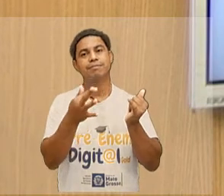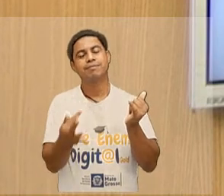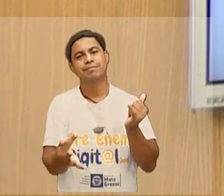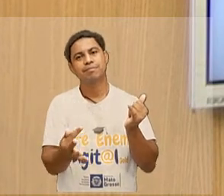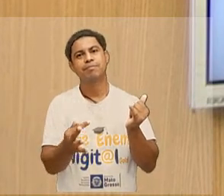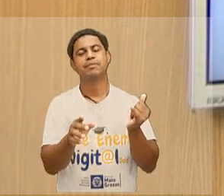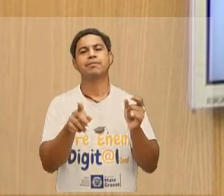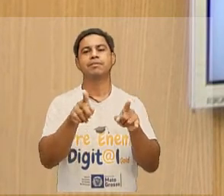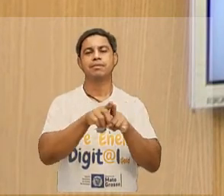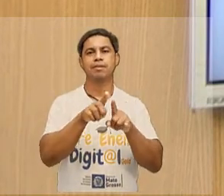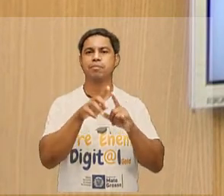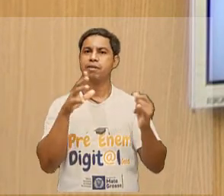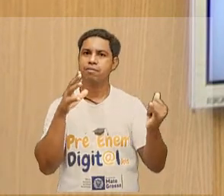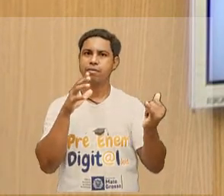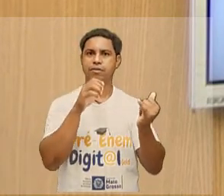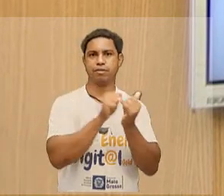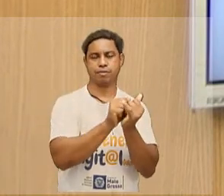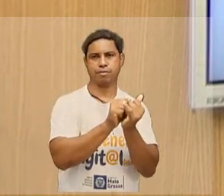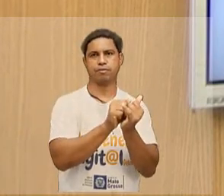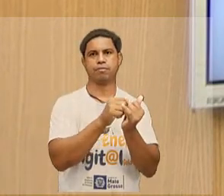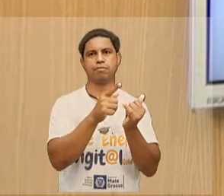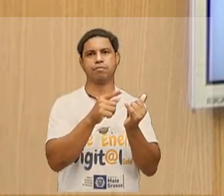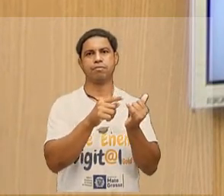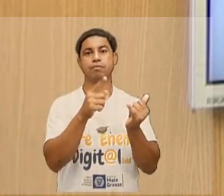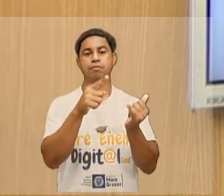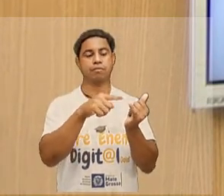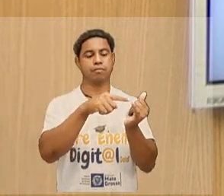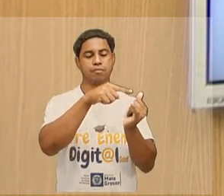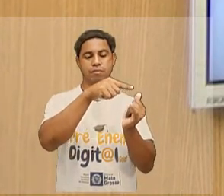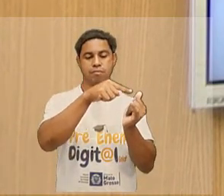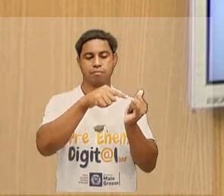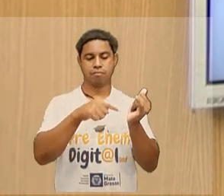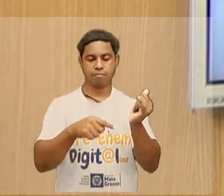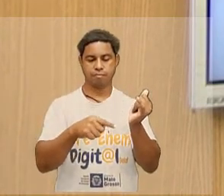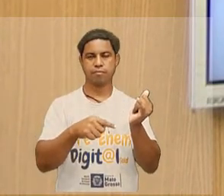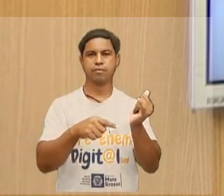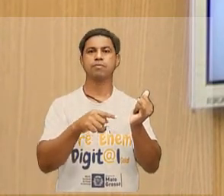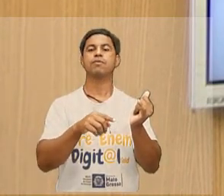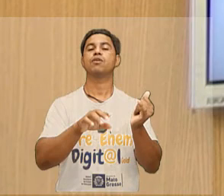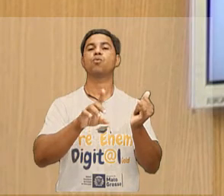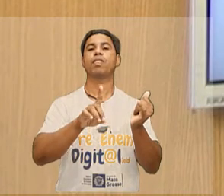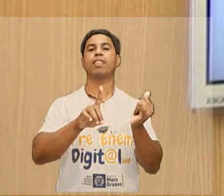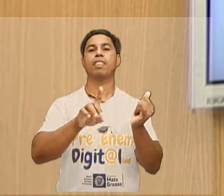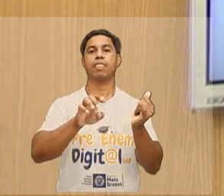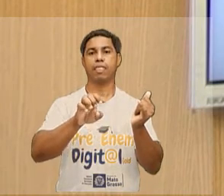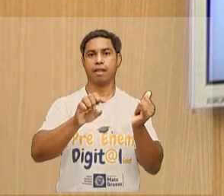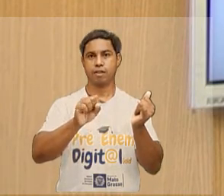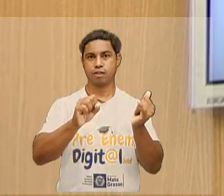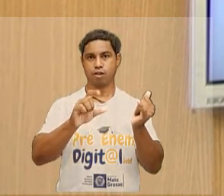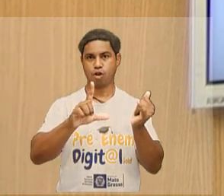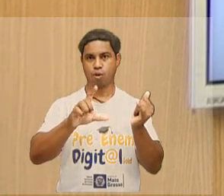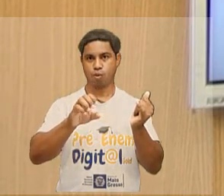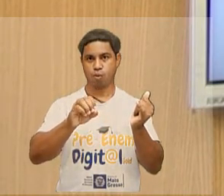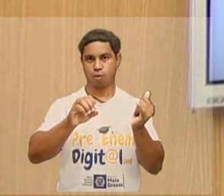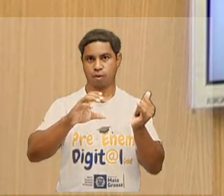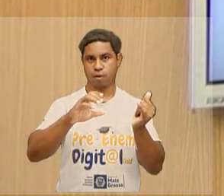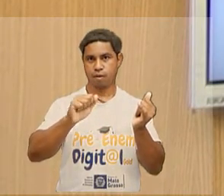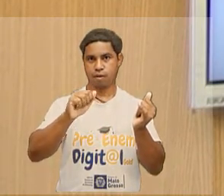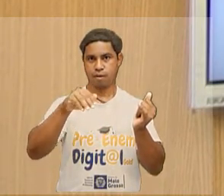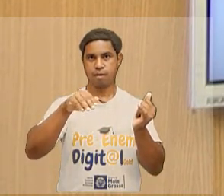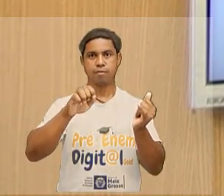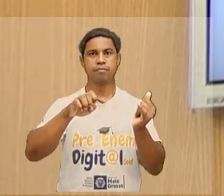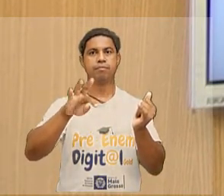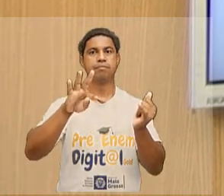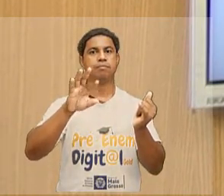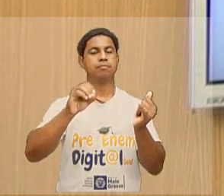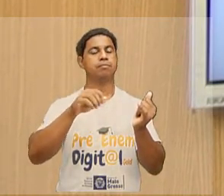fluxo de energia. Quando você arrasta seu dedinho, você tem um deslocamento. O dedinho faz milagre, força que entra. Então, o que vai